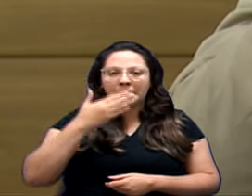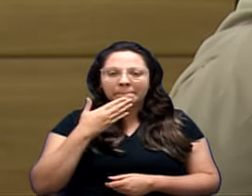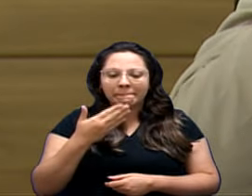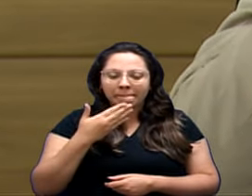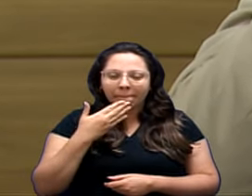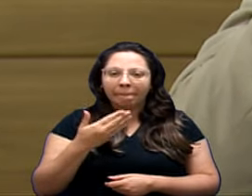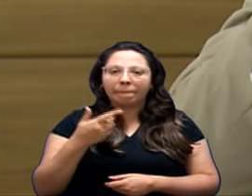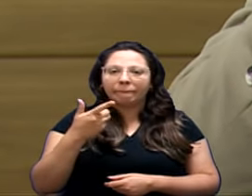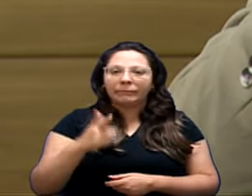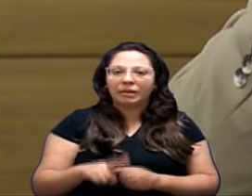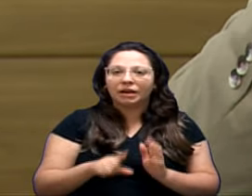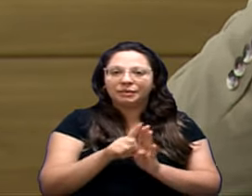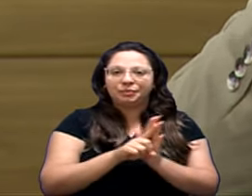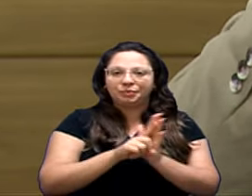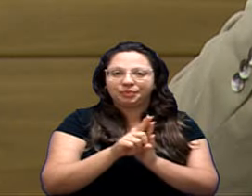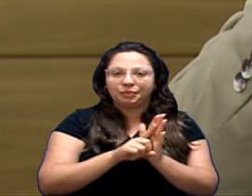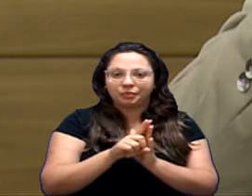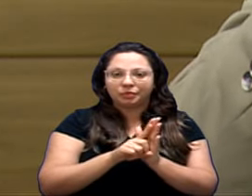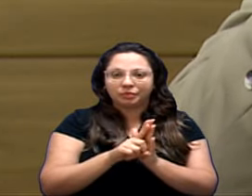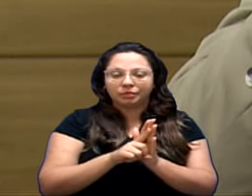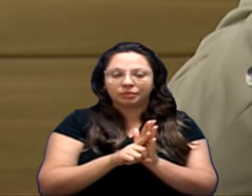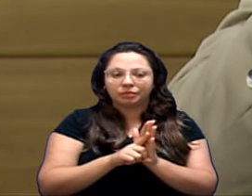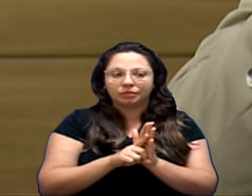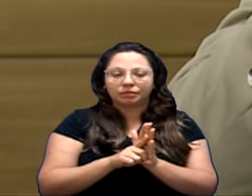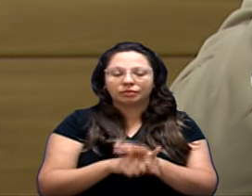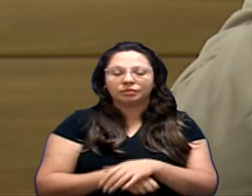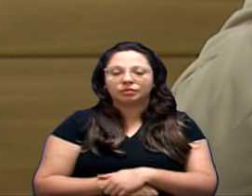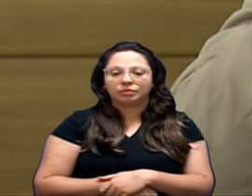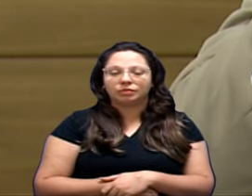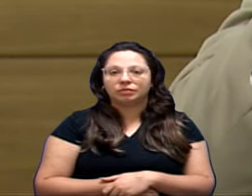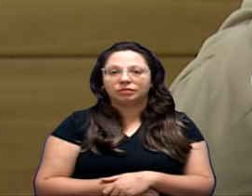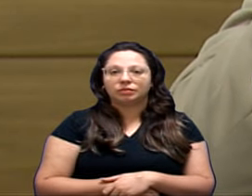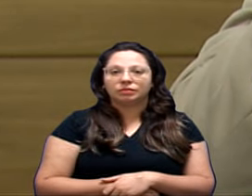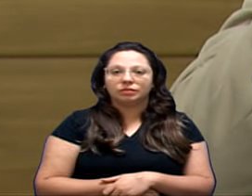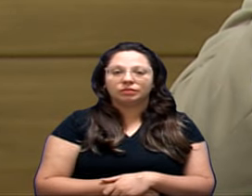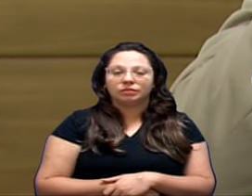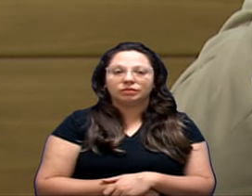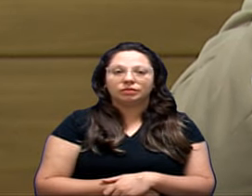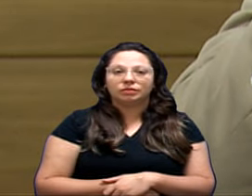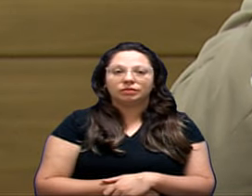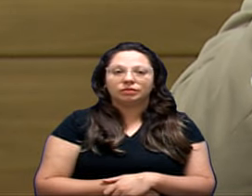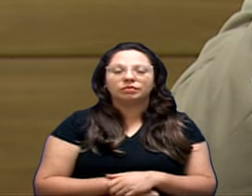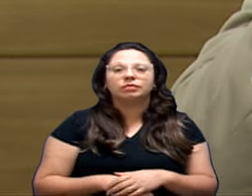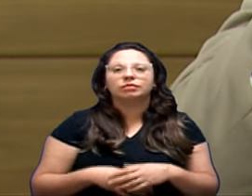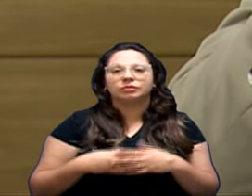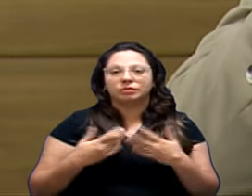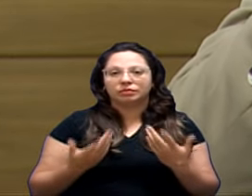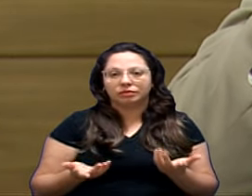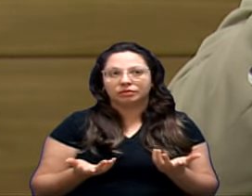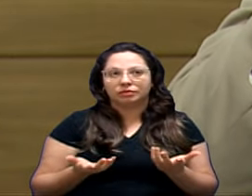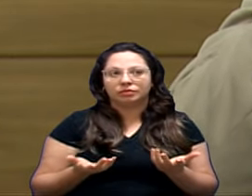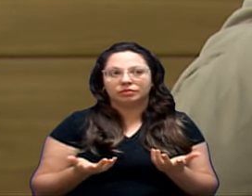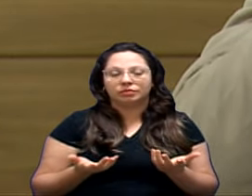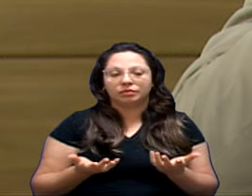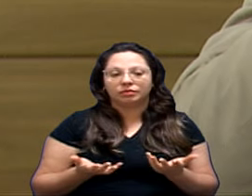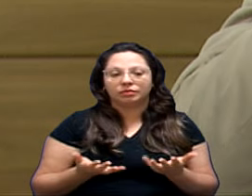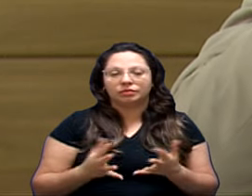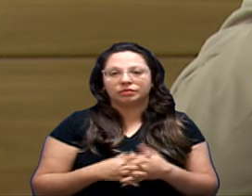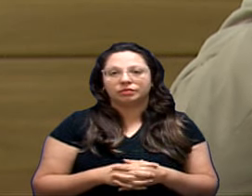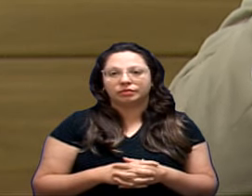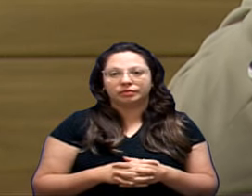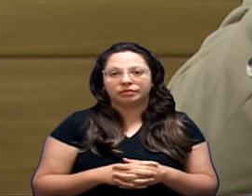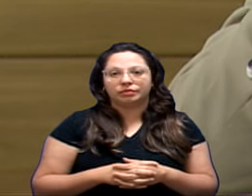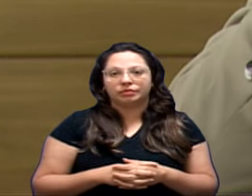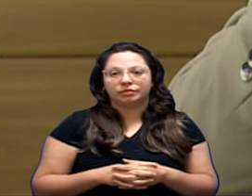diagnósticos eh levantados e inclusive é uma E